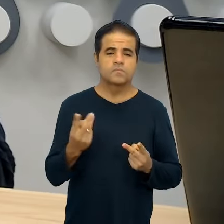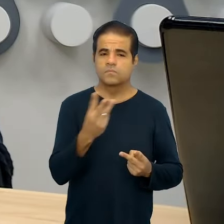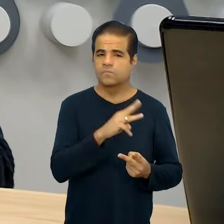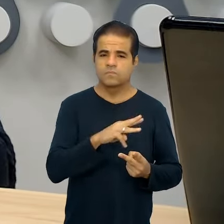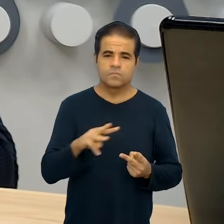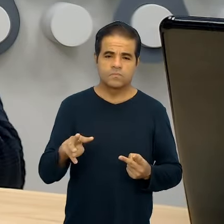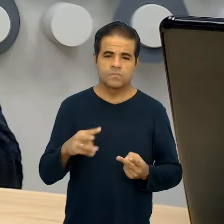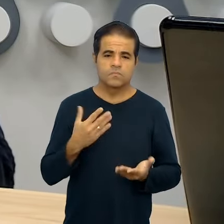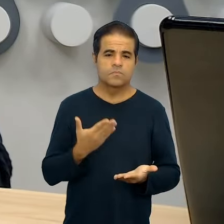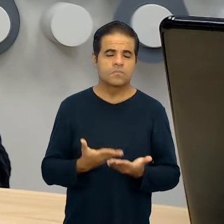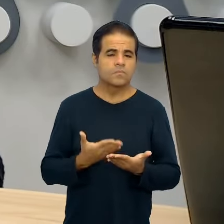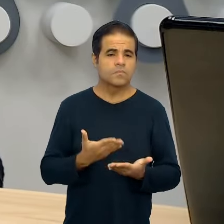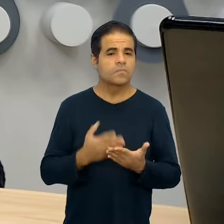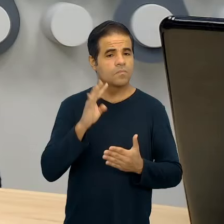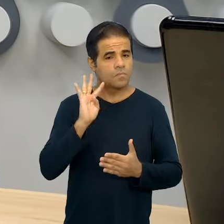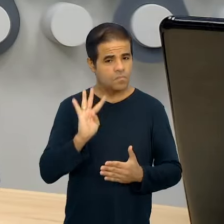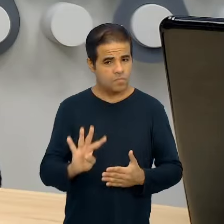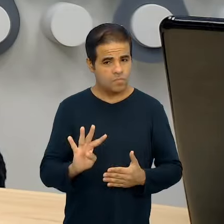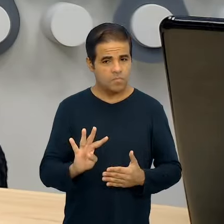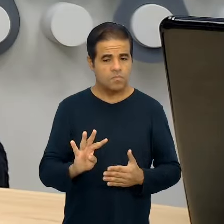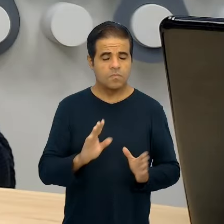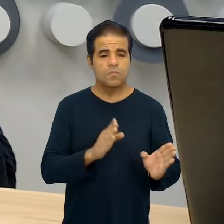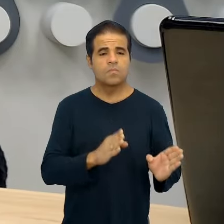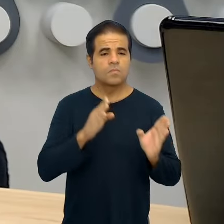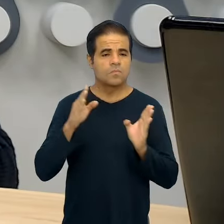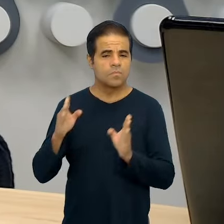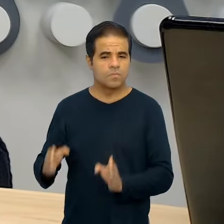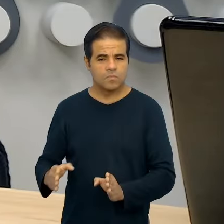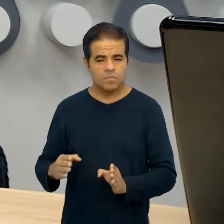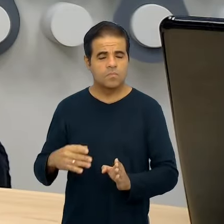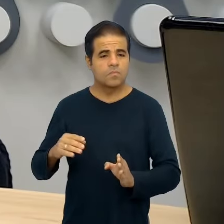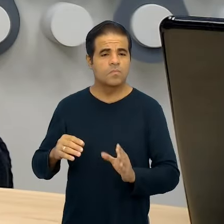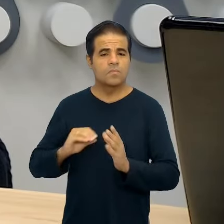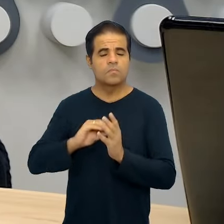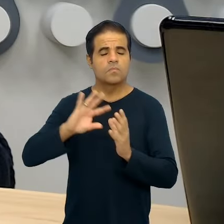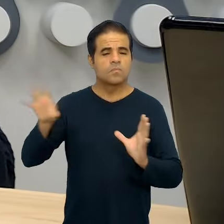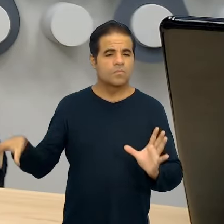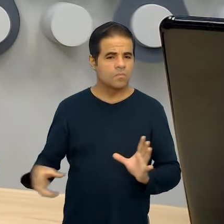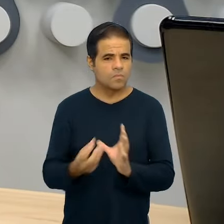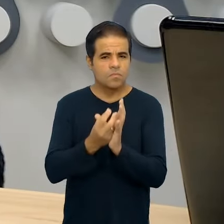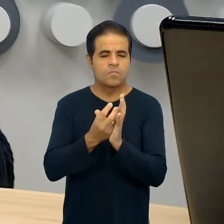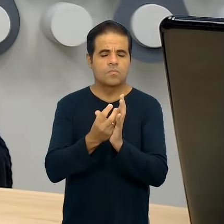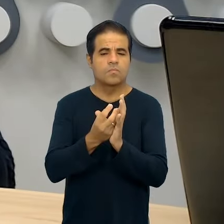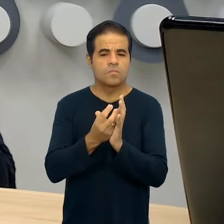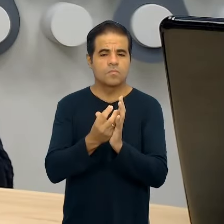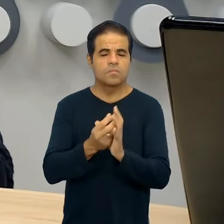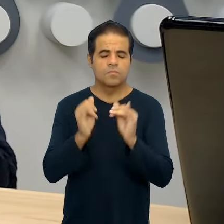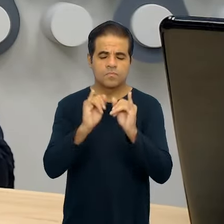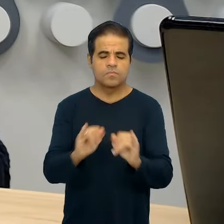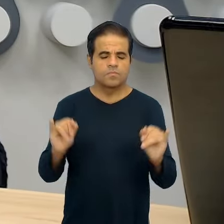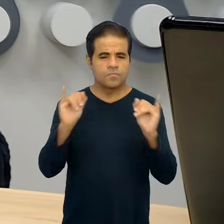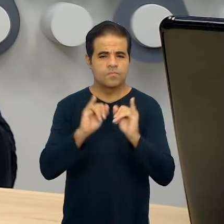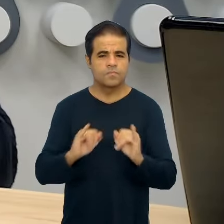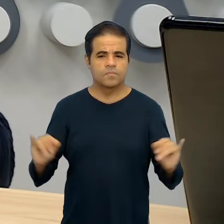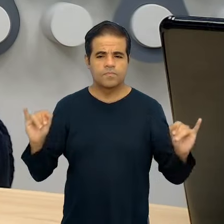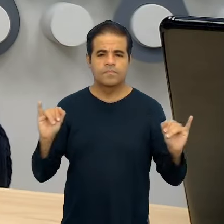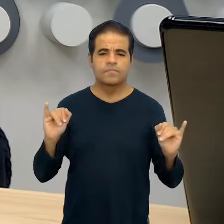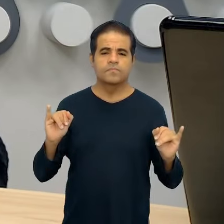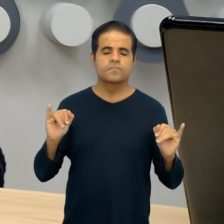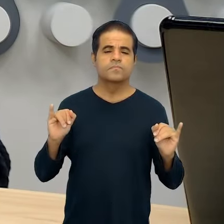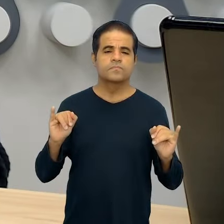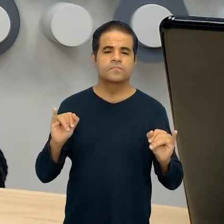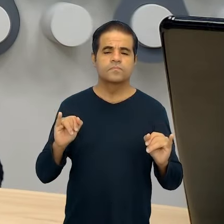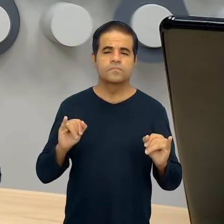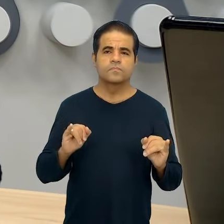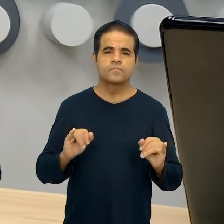aulas, né? Para essa etapa da atividade, os estudantes devem fazer uma curadoria, né? Ou seja, de notícias, fatos divulgados